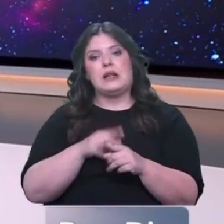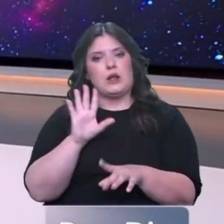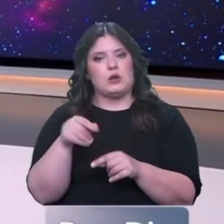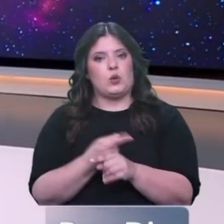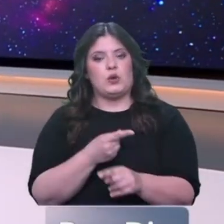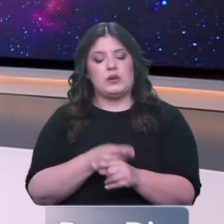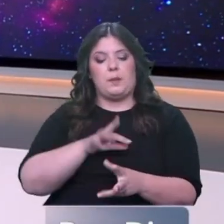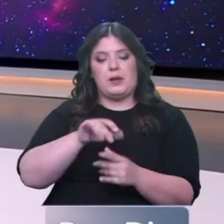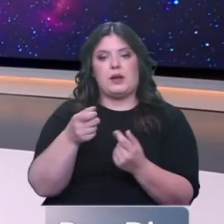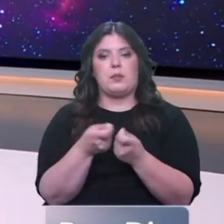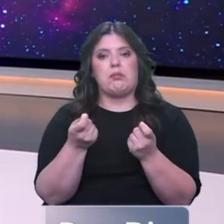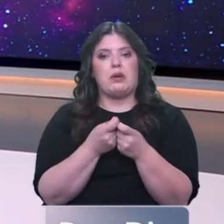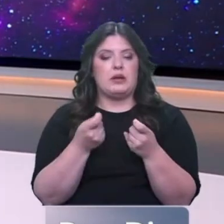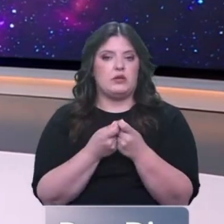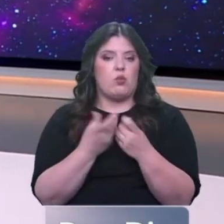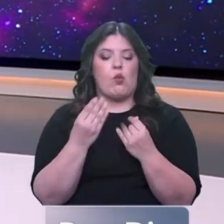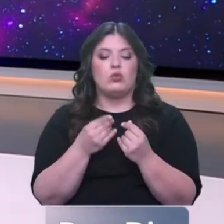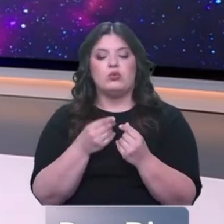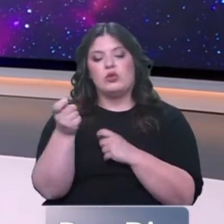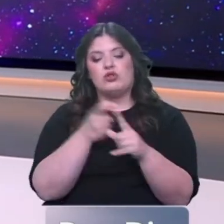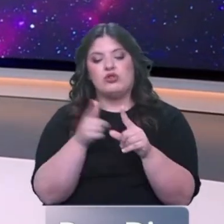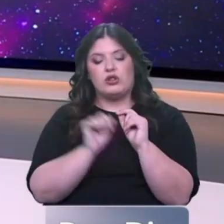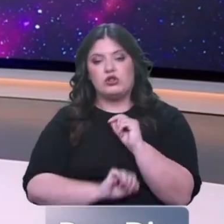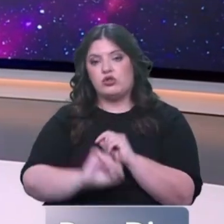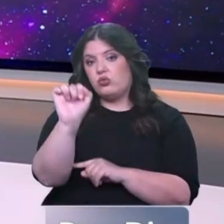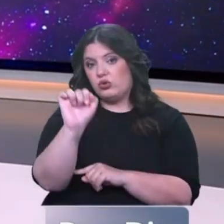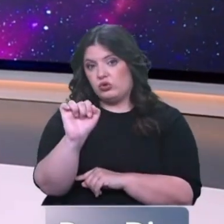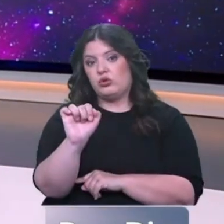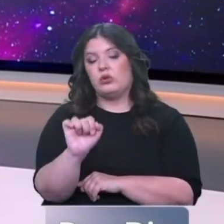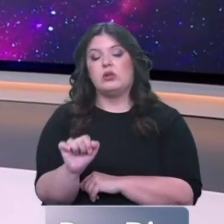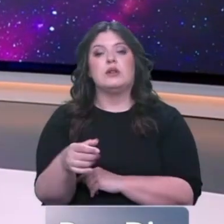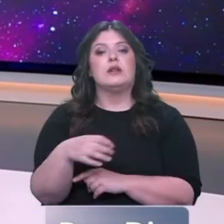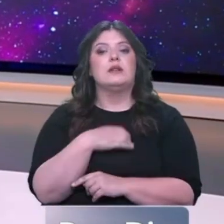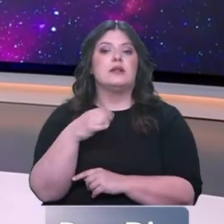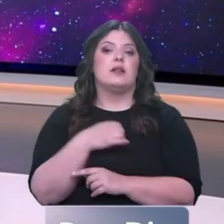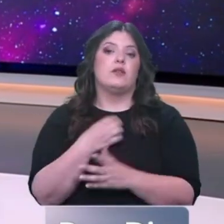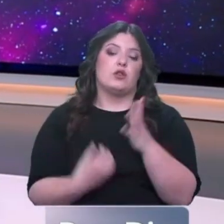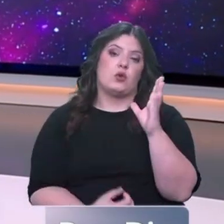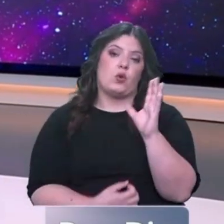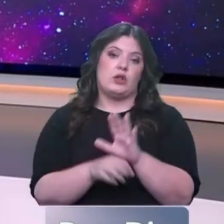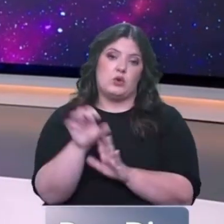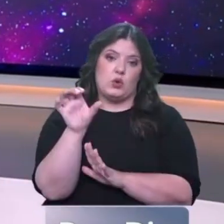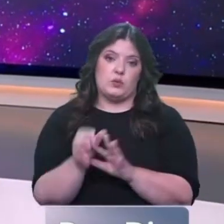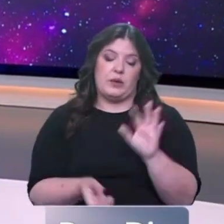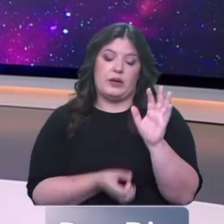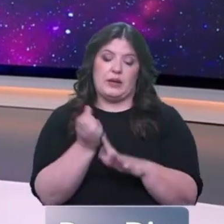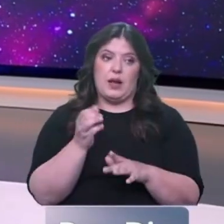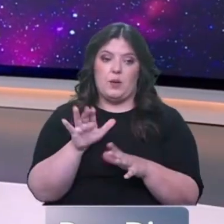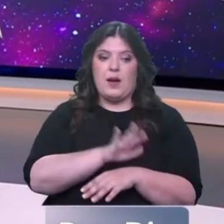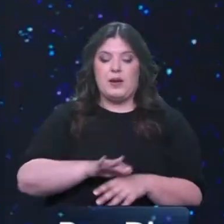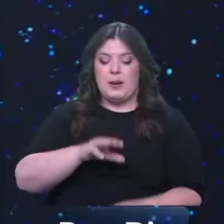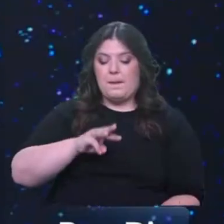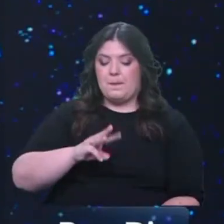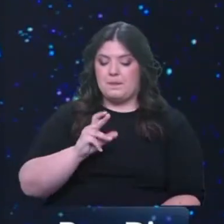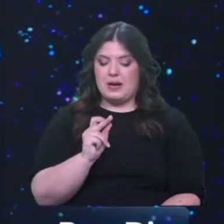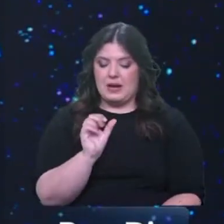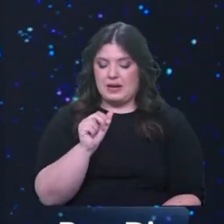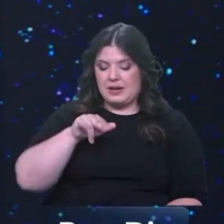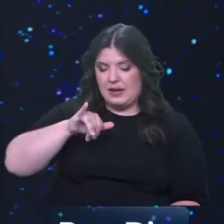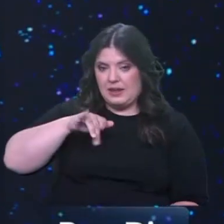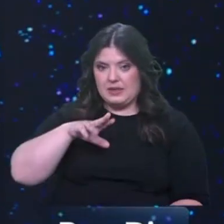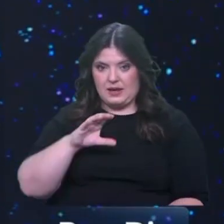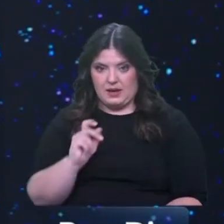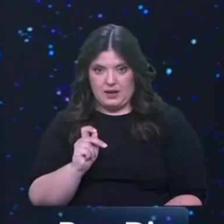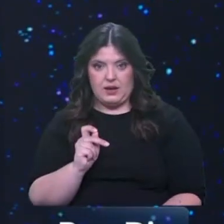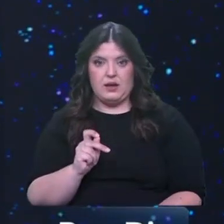planetas que orbitam muito próximo das suas estrelas. Quer dizer que as condições para se formarem um campo magnético e, sobretudo, ser